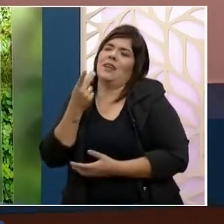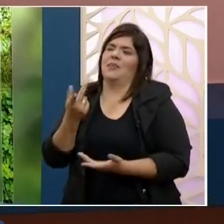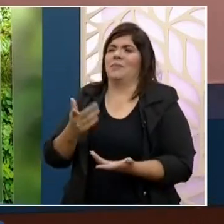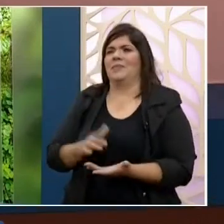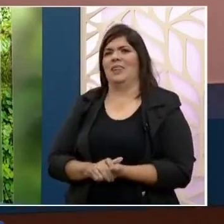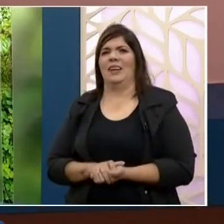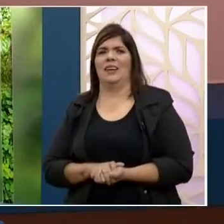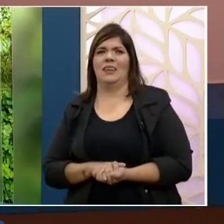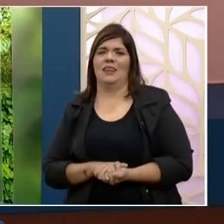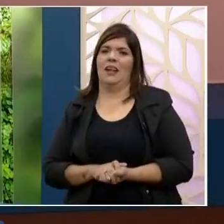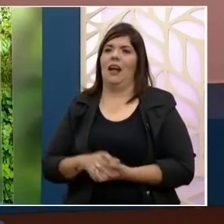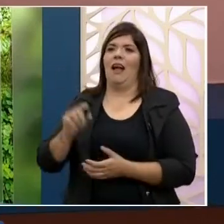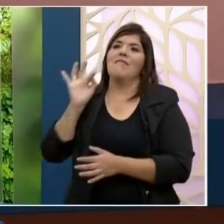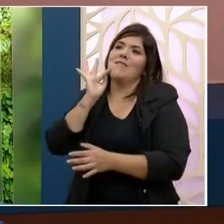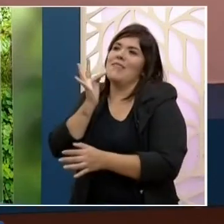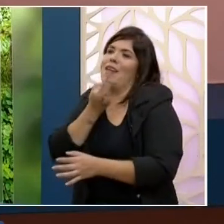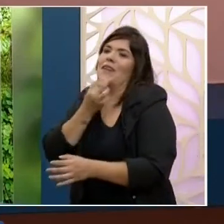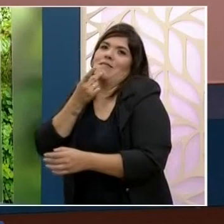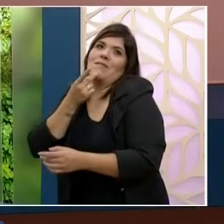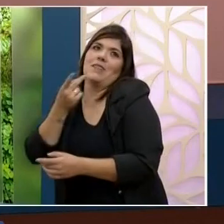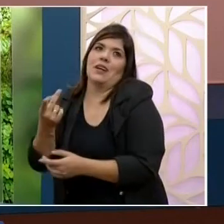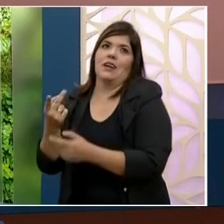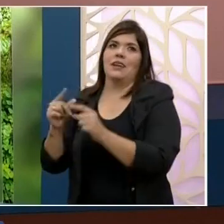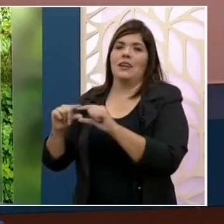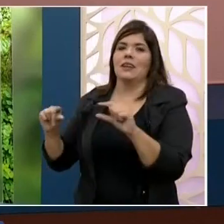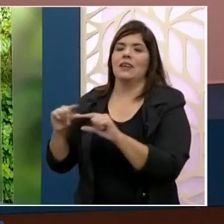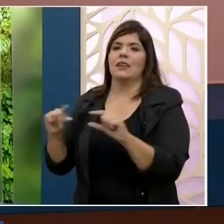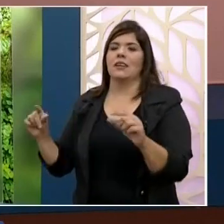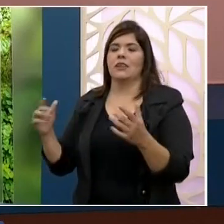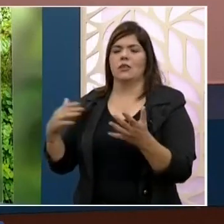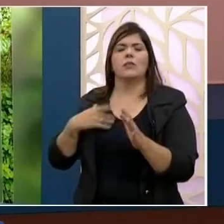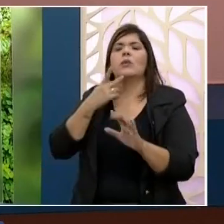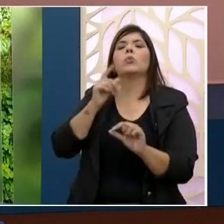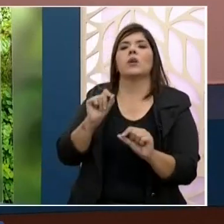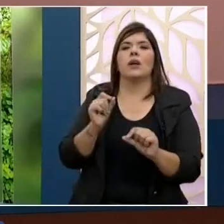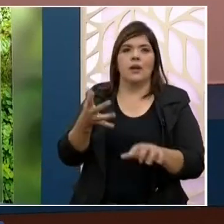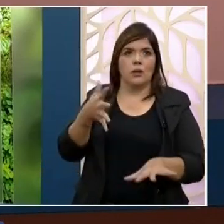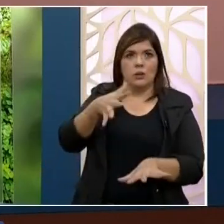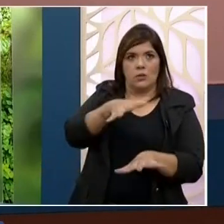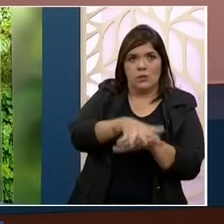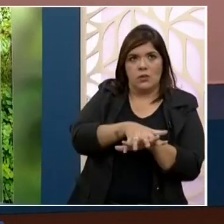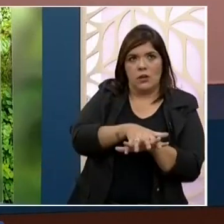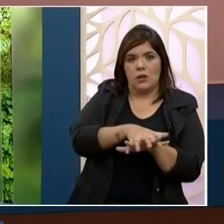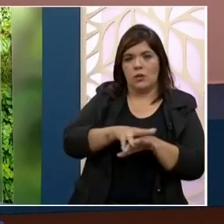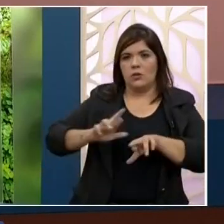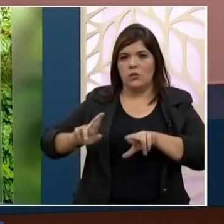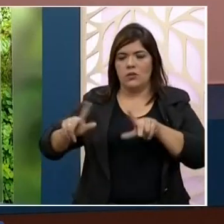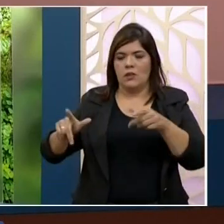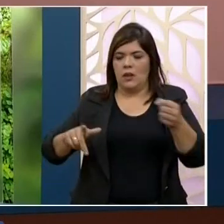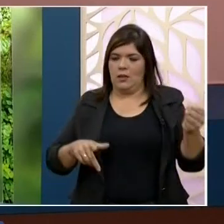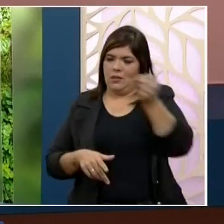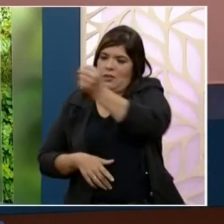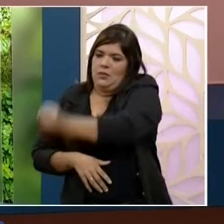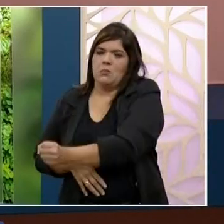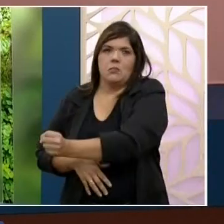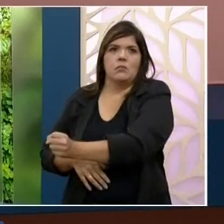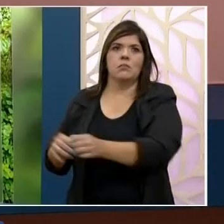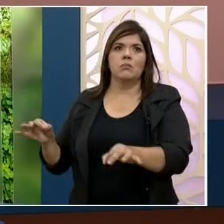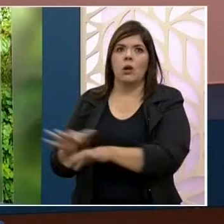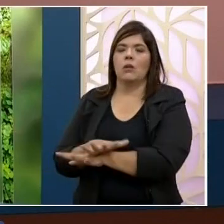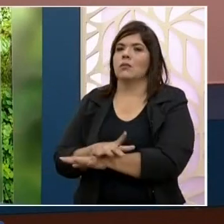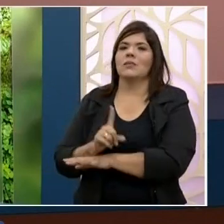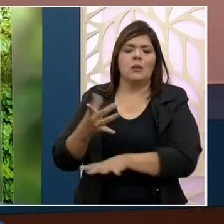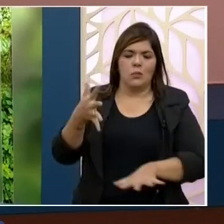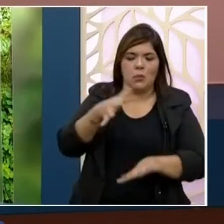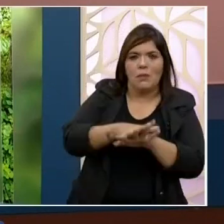assim, ah, segundo a Flávia, né, é uma frase. Que eu falo que inclusão é diferente de integração. Sim. Né? A